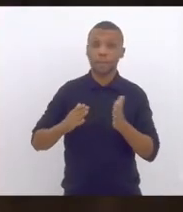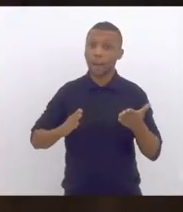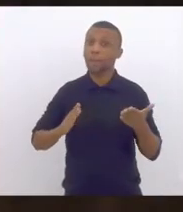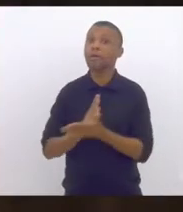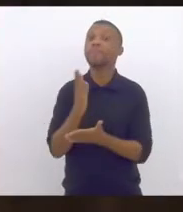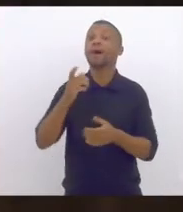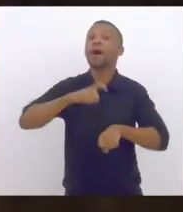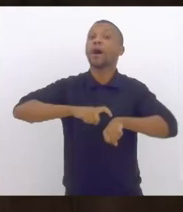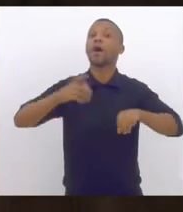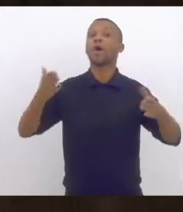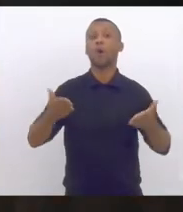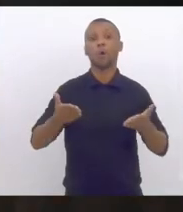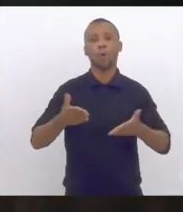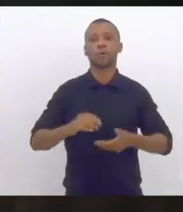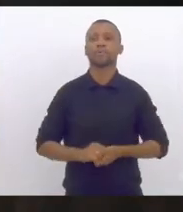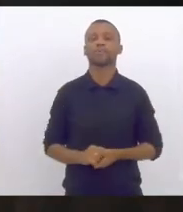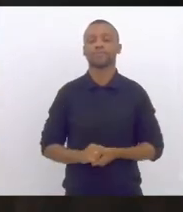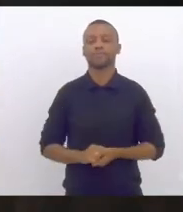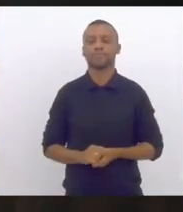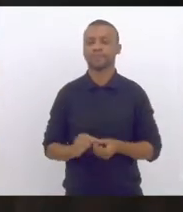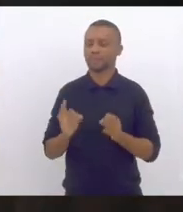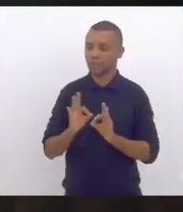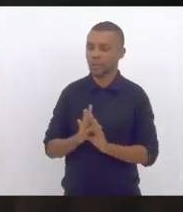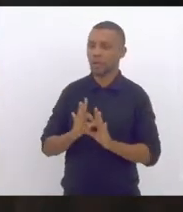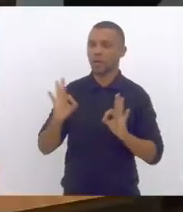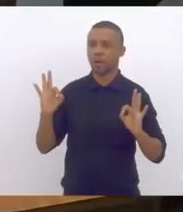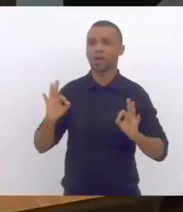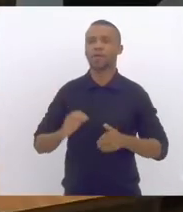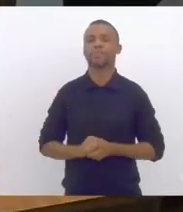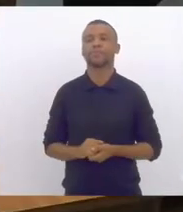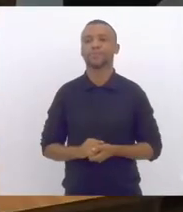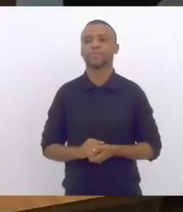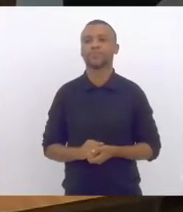hoje. Ótimo.